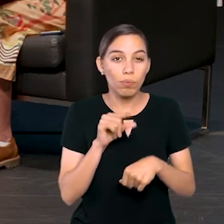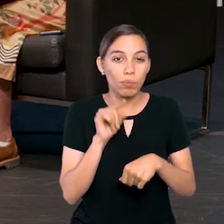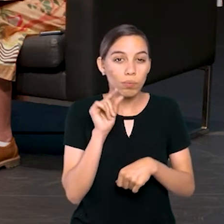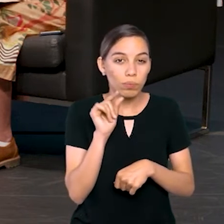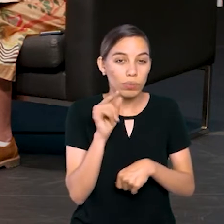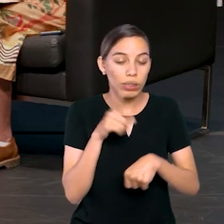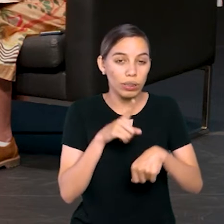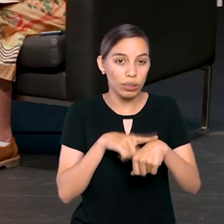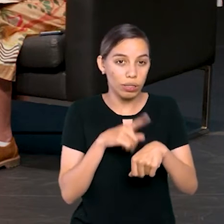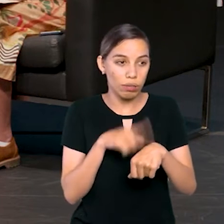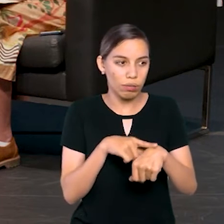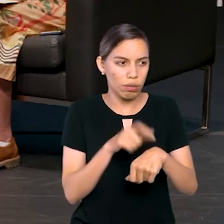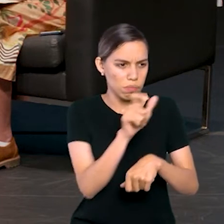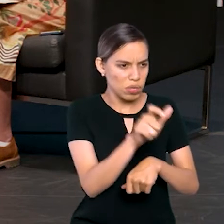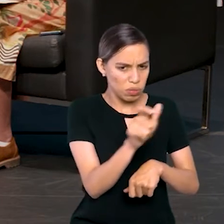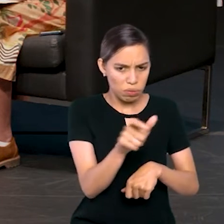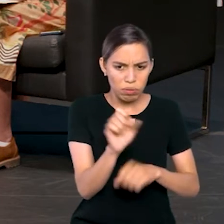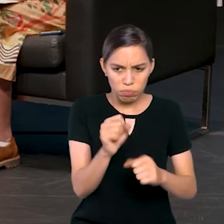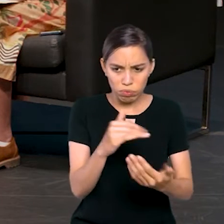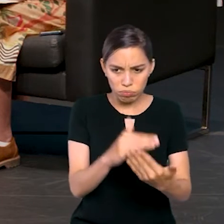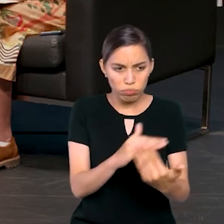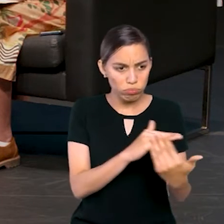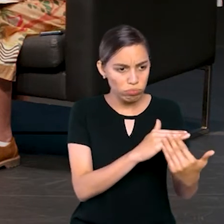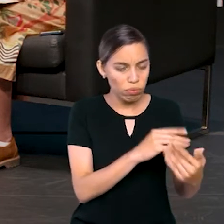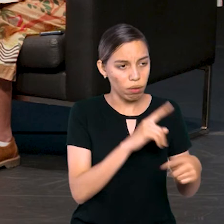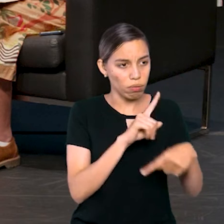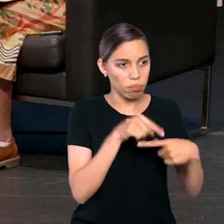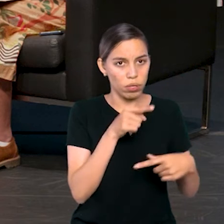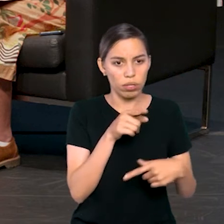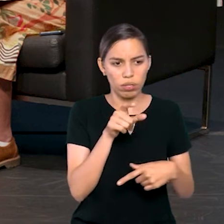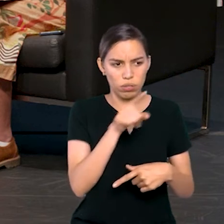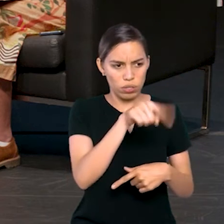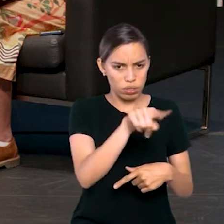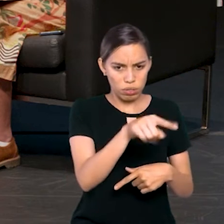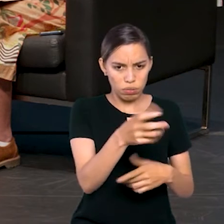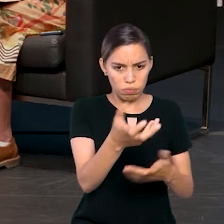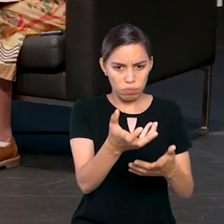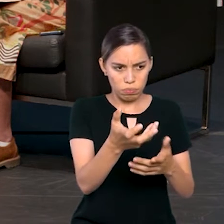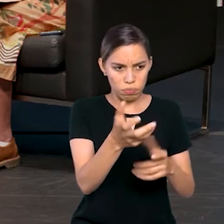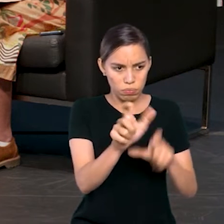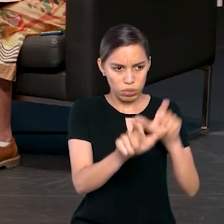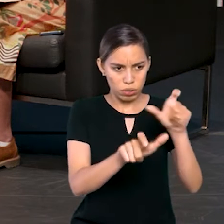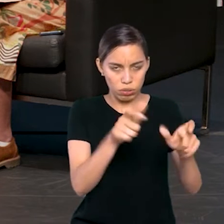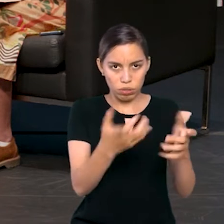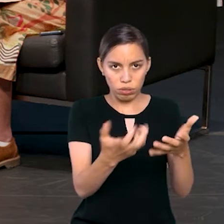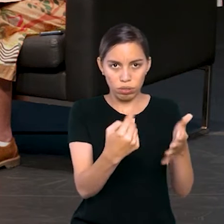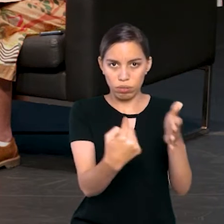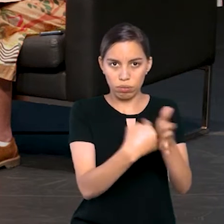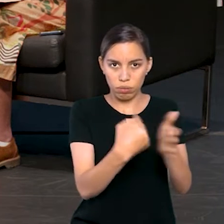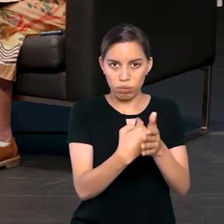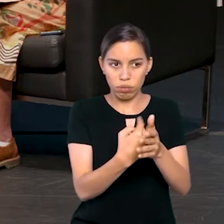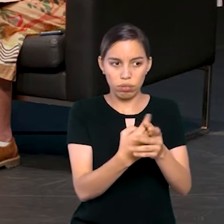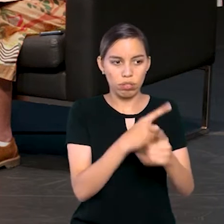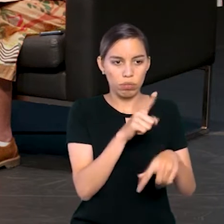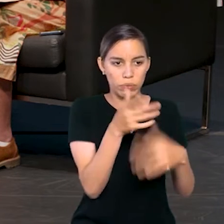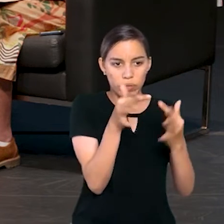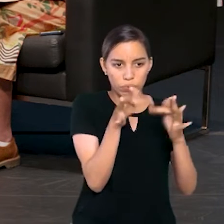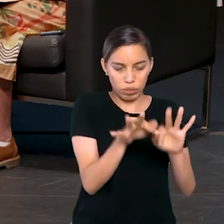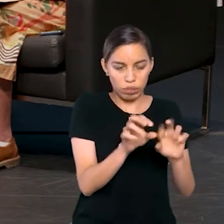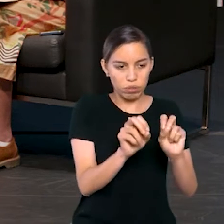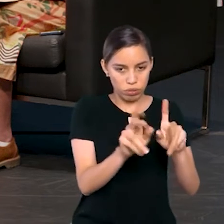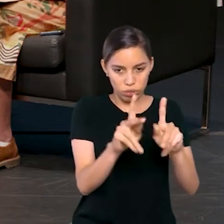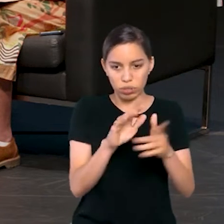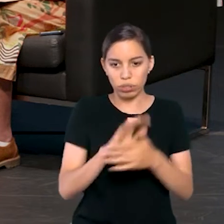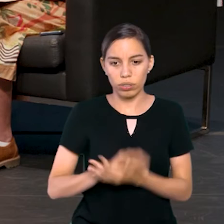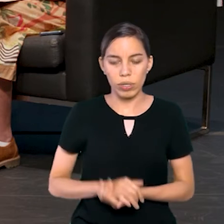que tem alguém que pode auxiliar, talvez, quem quiser fazer as questões, e a gente encerra essa etapa. Pode ser assim?